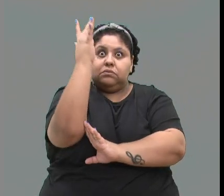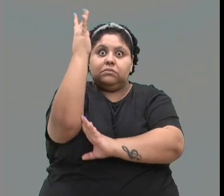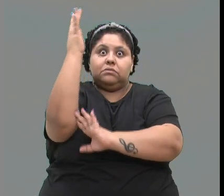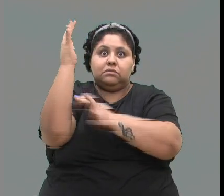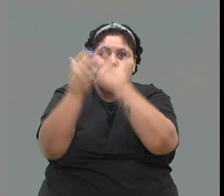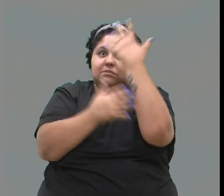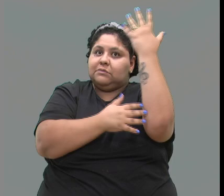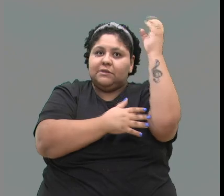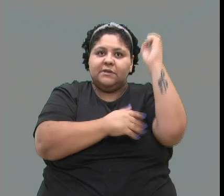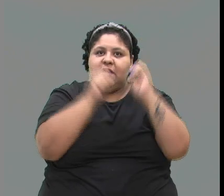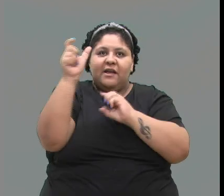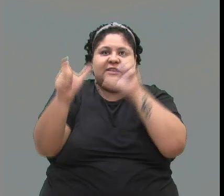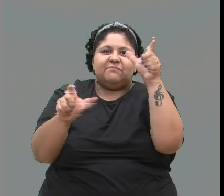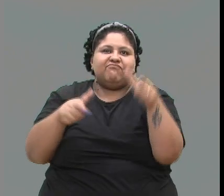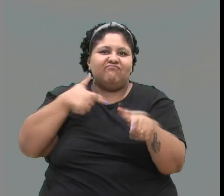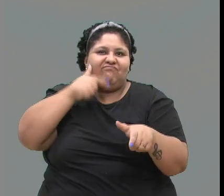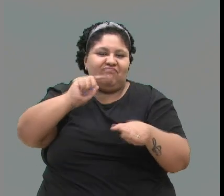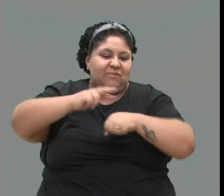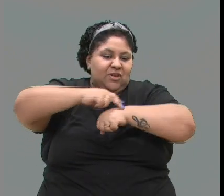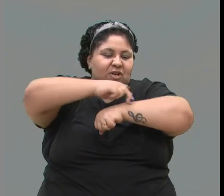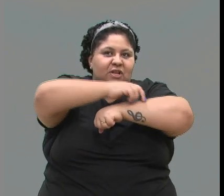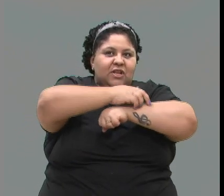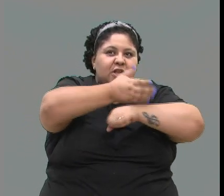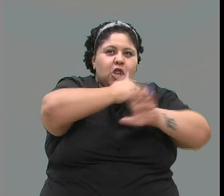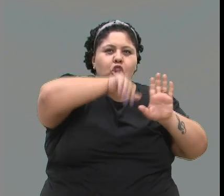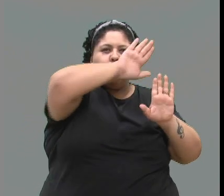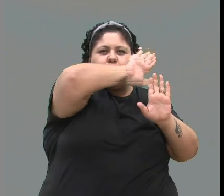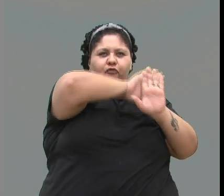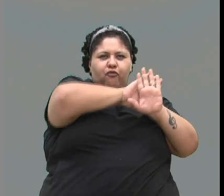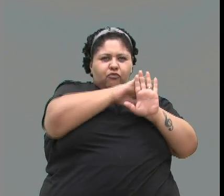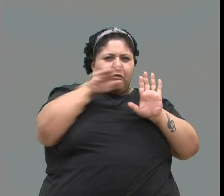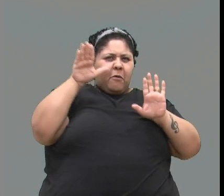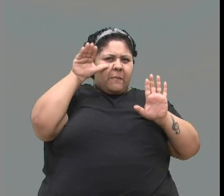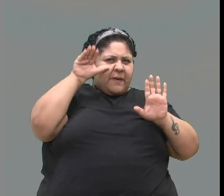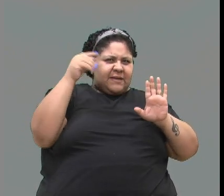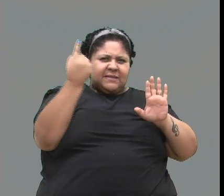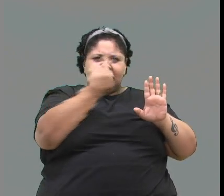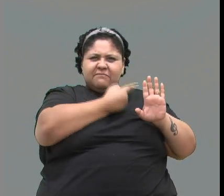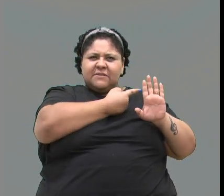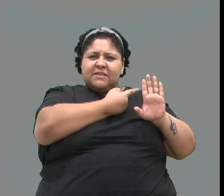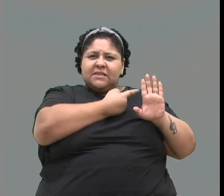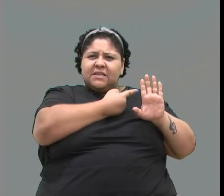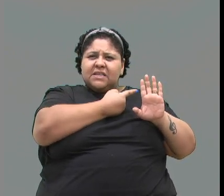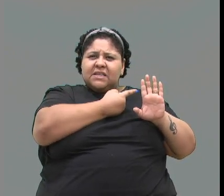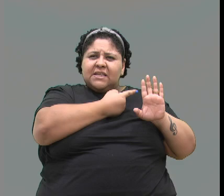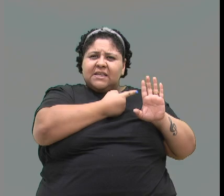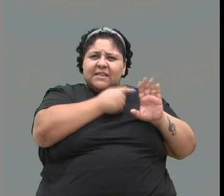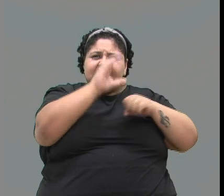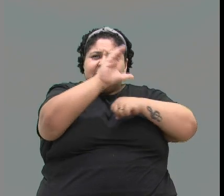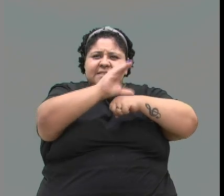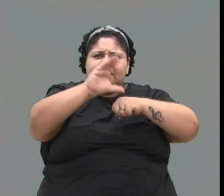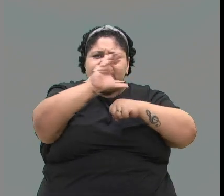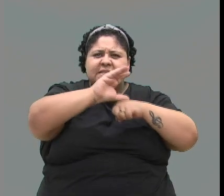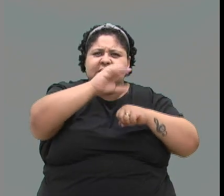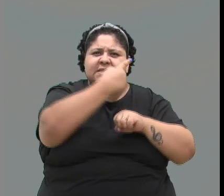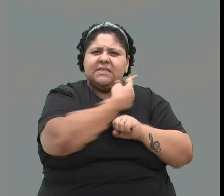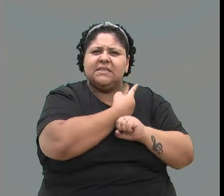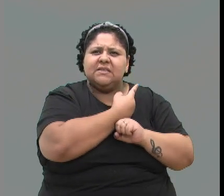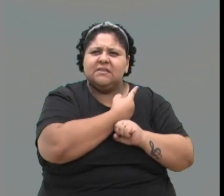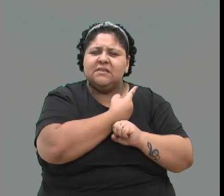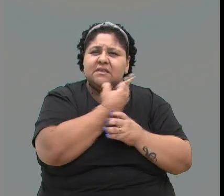As pessoas não podem mais andar. Ali no fundo, não sei se vocês percebem, uma parte onde está cinza,